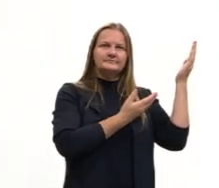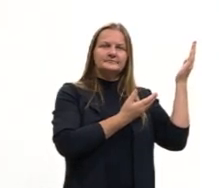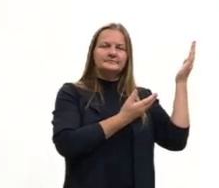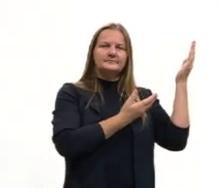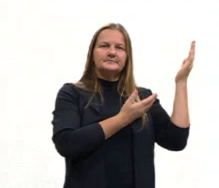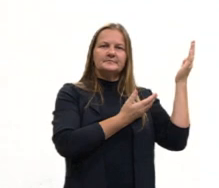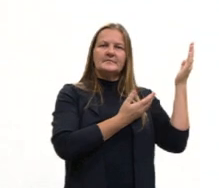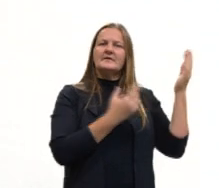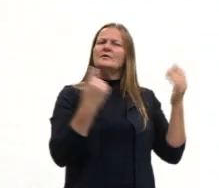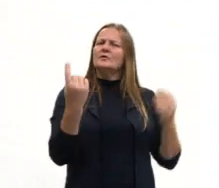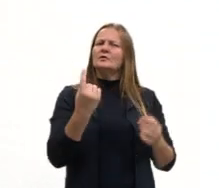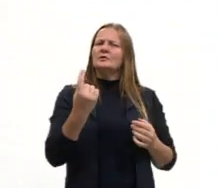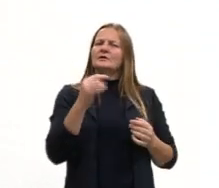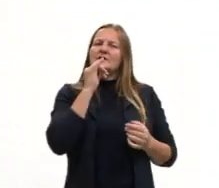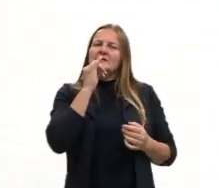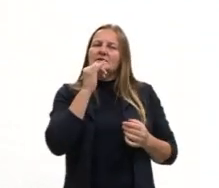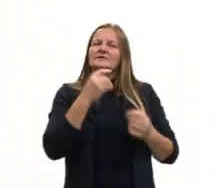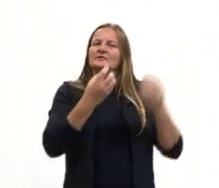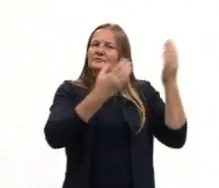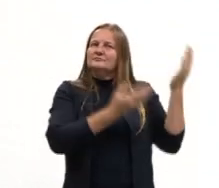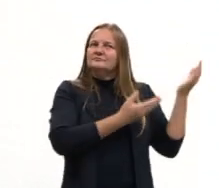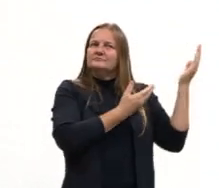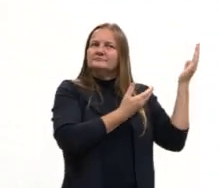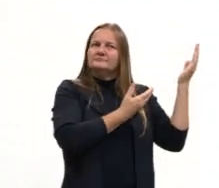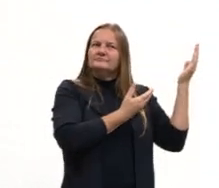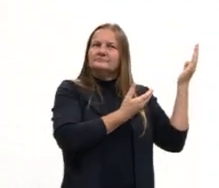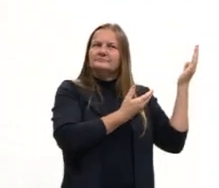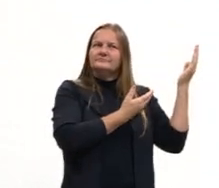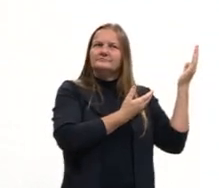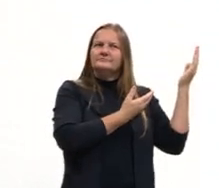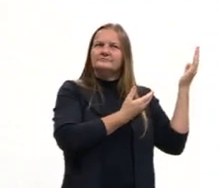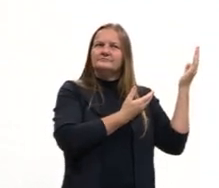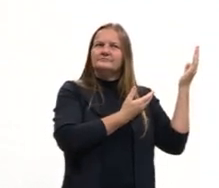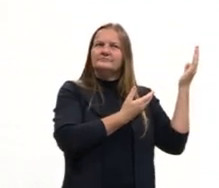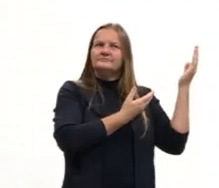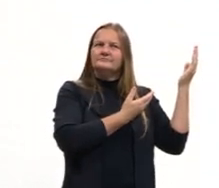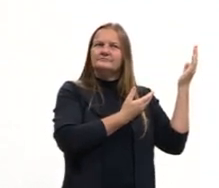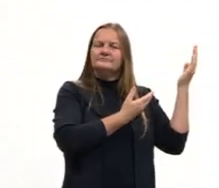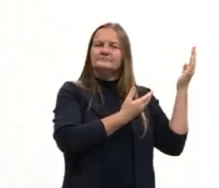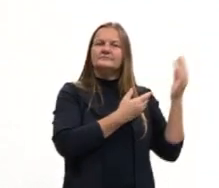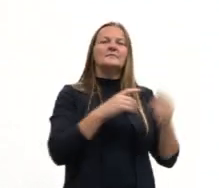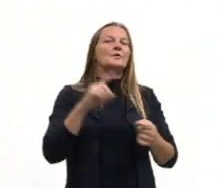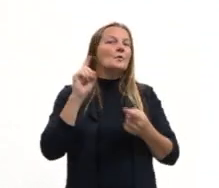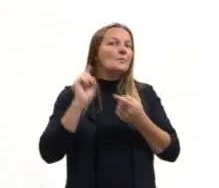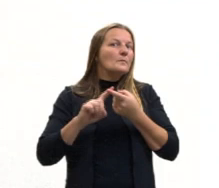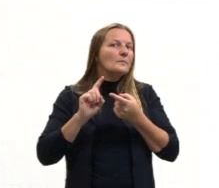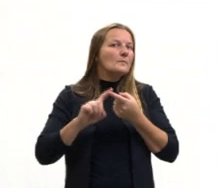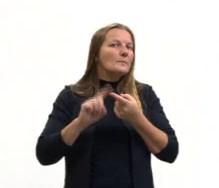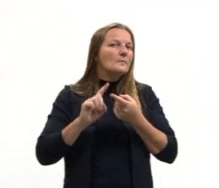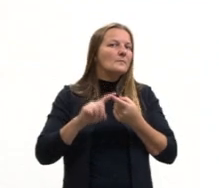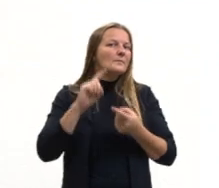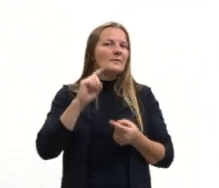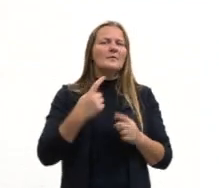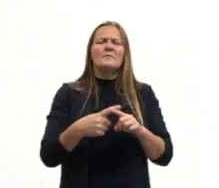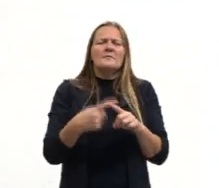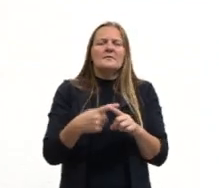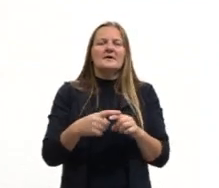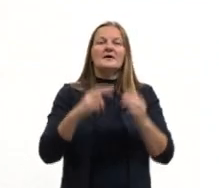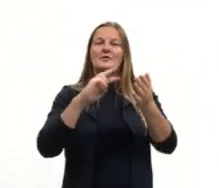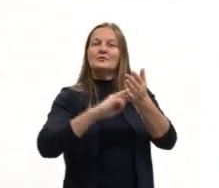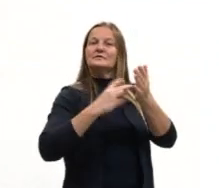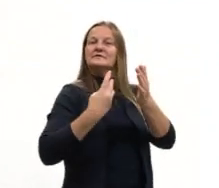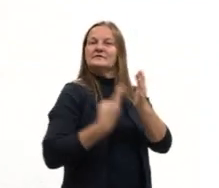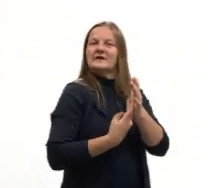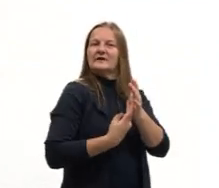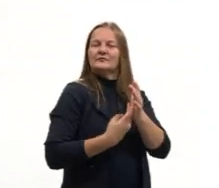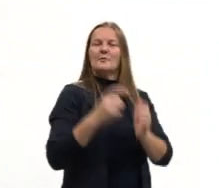isolado né para gente pensar naquele propósito de porque o significado né